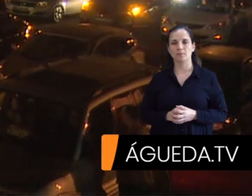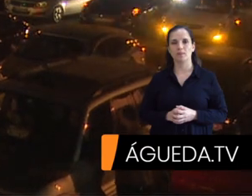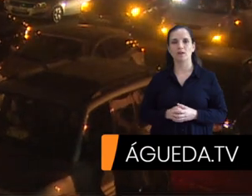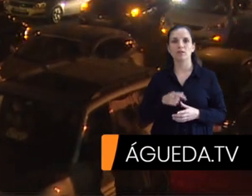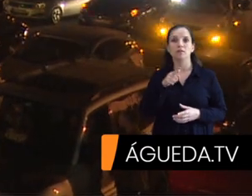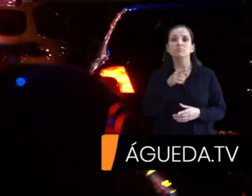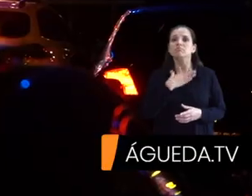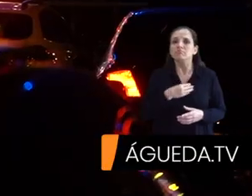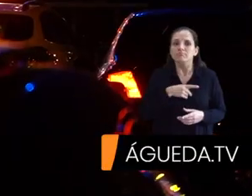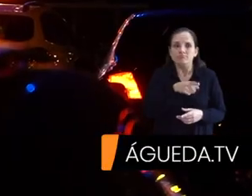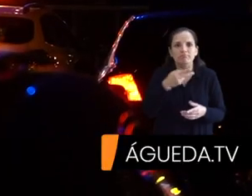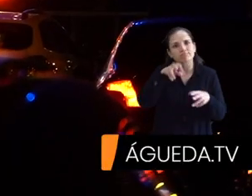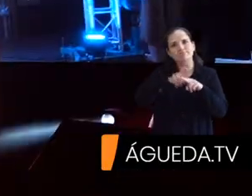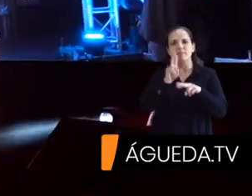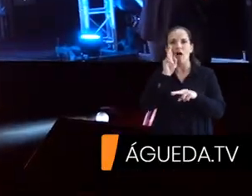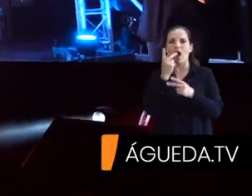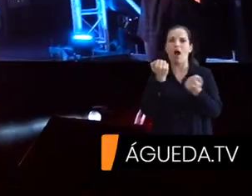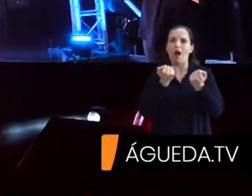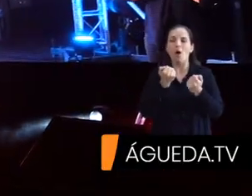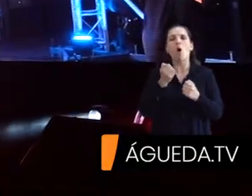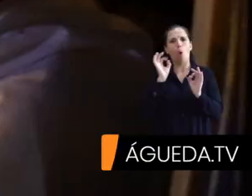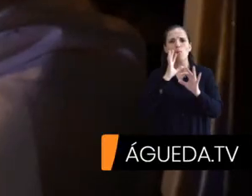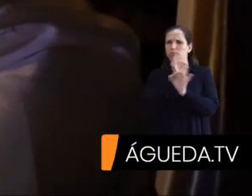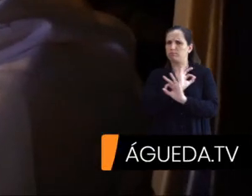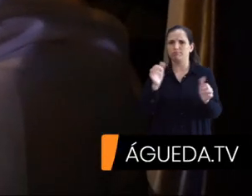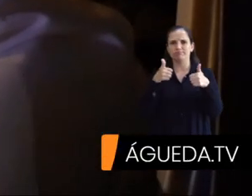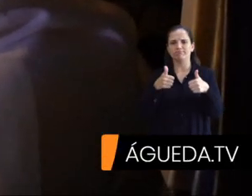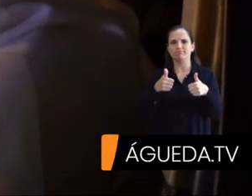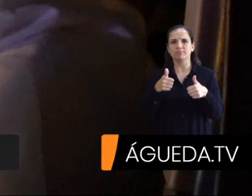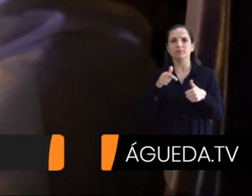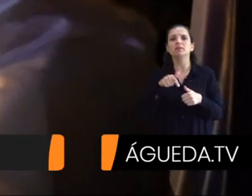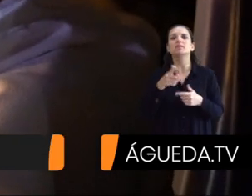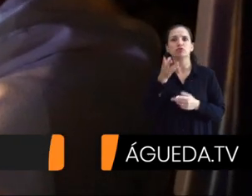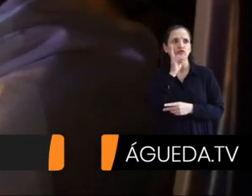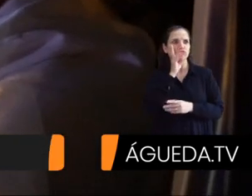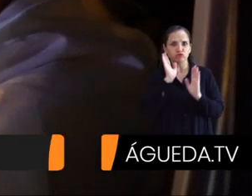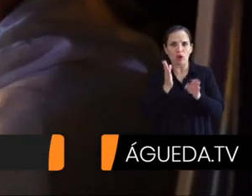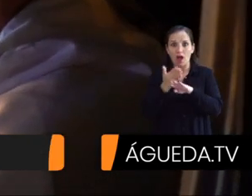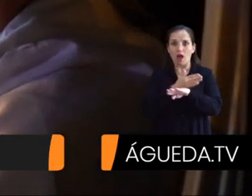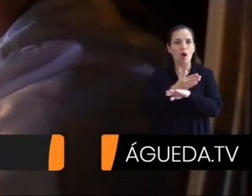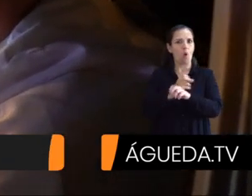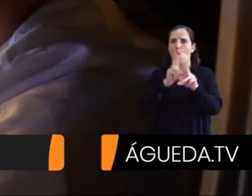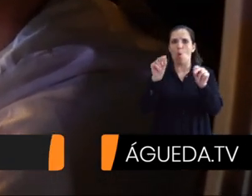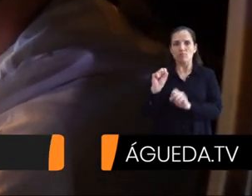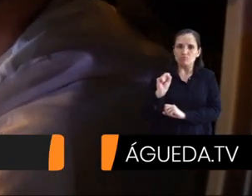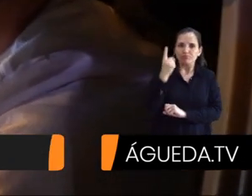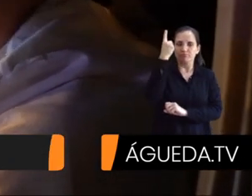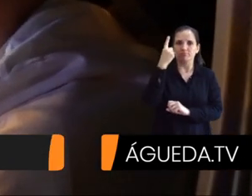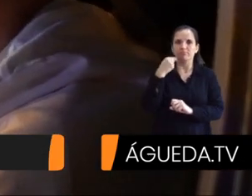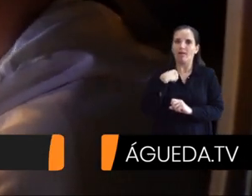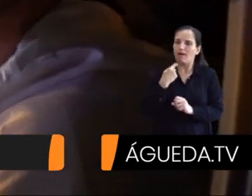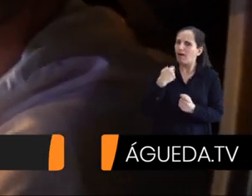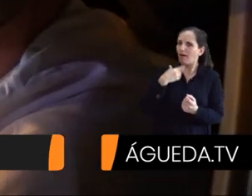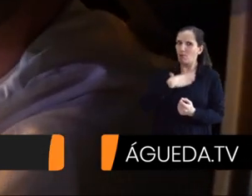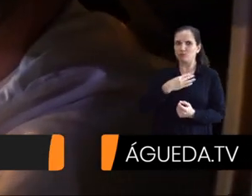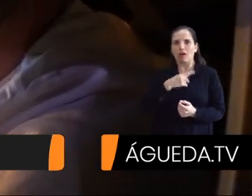Gostar deste espetáculo assim, dentro do carro? Espetacular! Já uma vez tinha assistido? Não, é a primeira vez. Mas